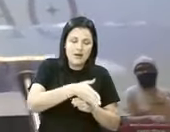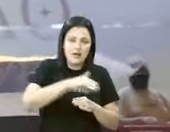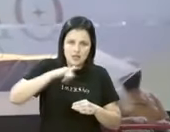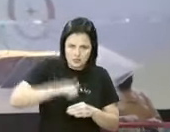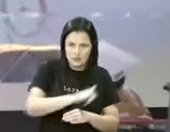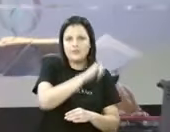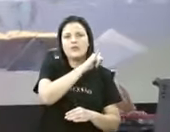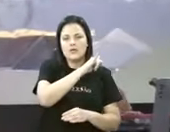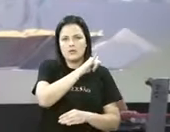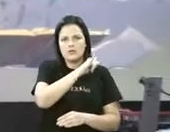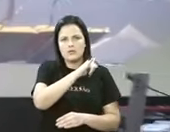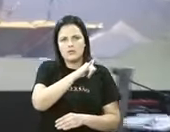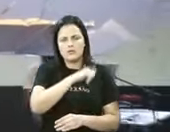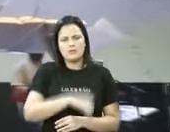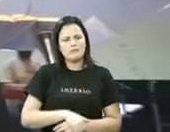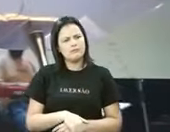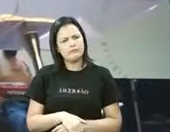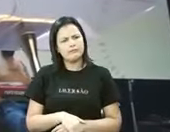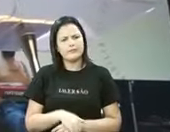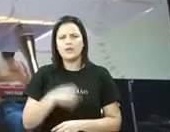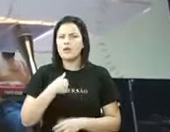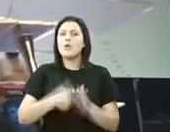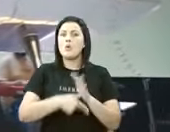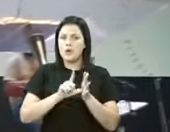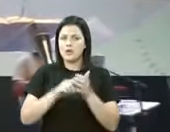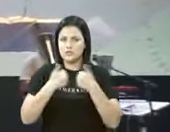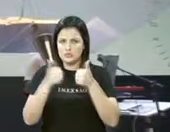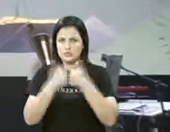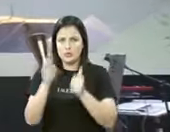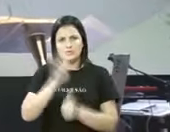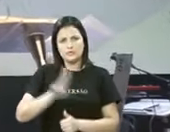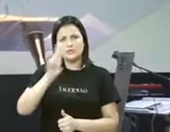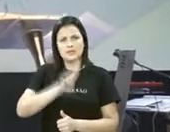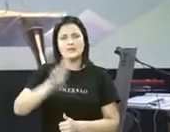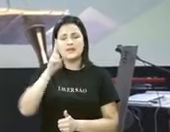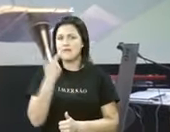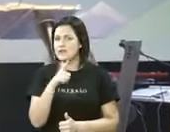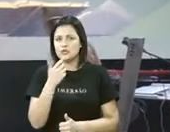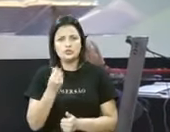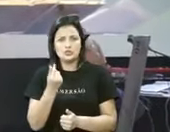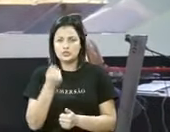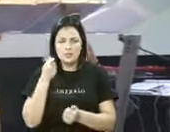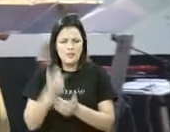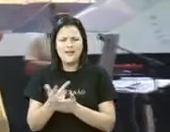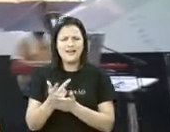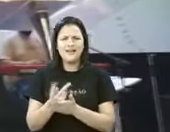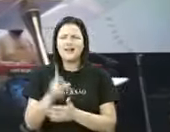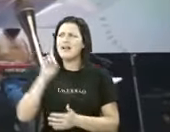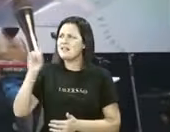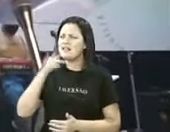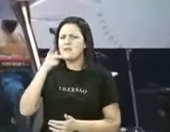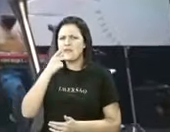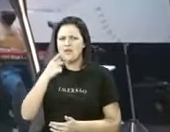do ônibus, da roleta do ônibus, porque não tinha dinheiro para pagar passagem de ônibus. Como é que anda de avião? Deus dizendo para mim, sobe